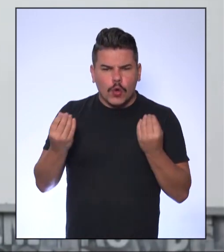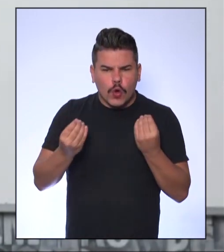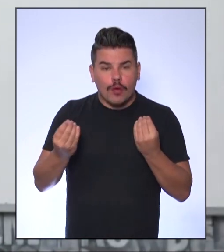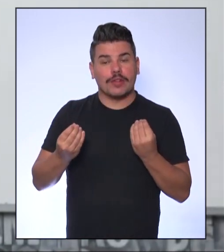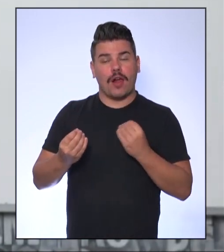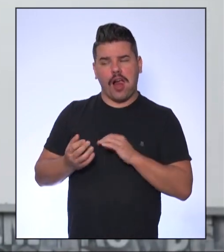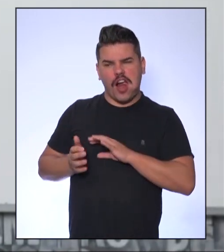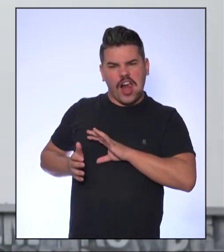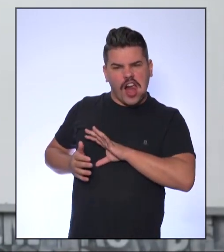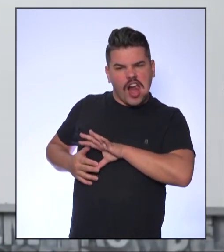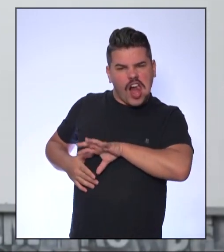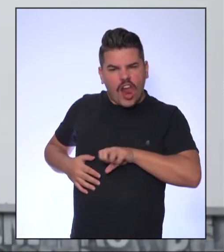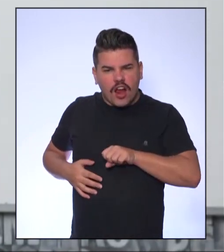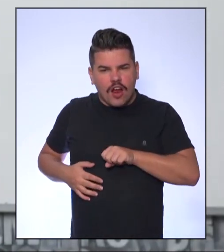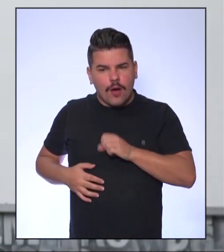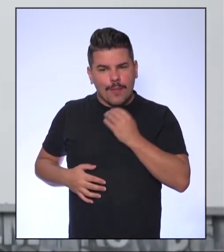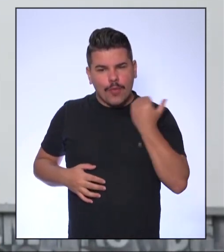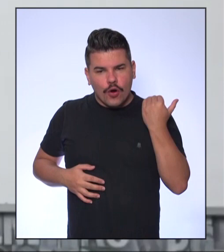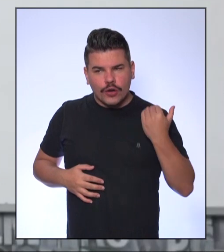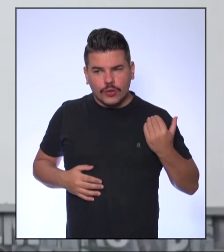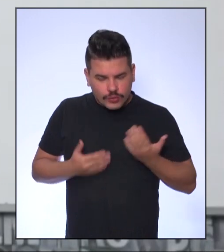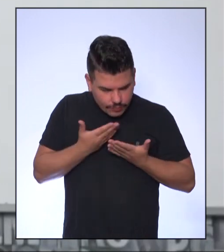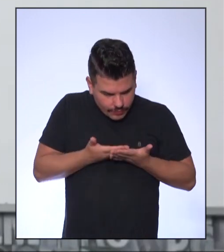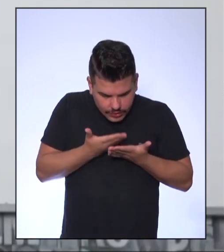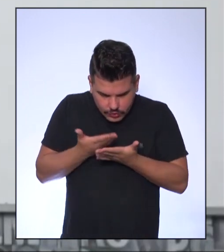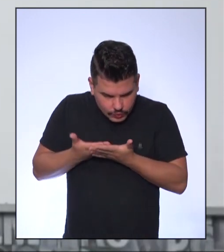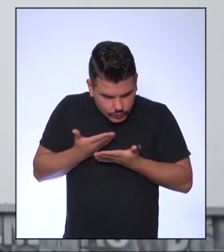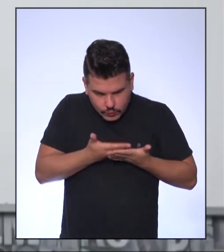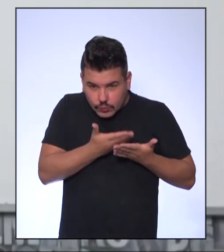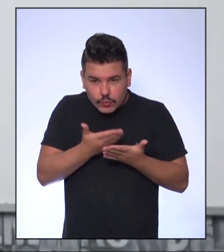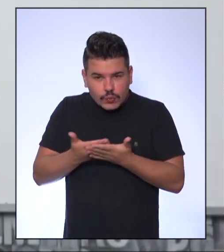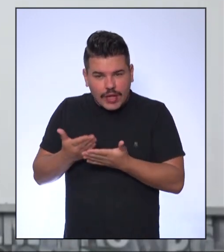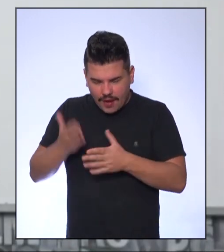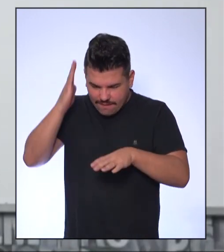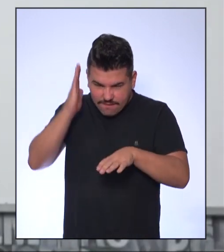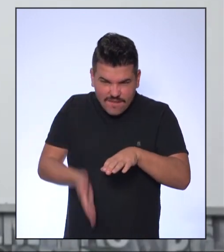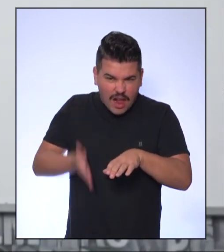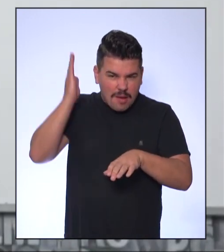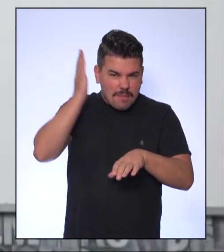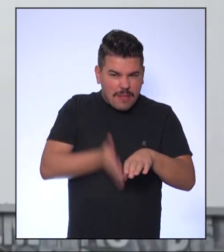né? Elemento 3. Quando eu penso em